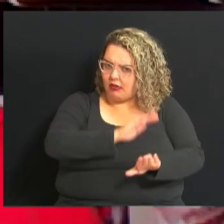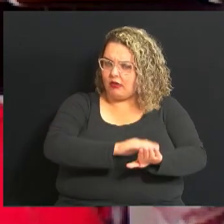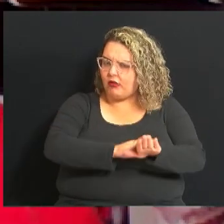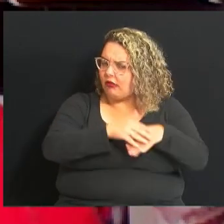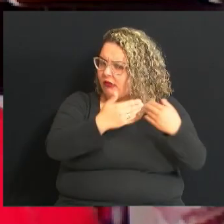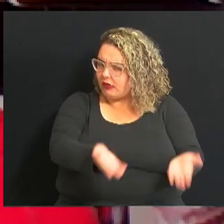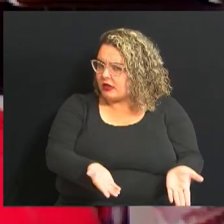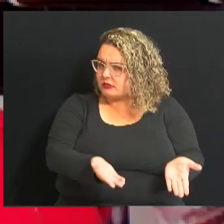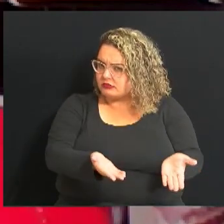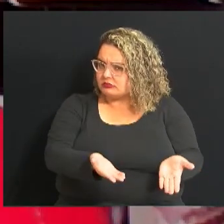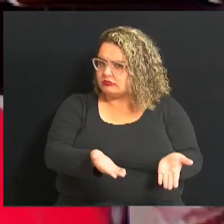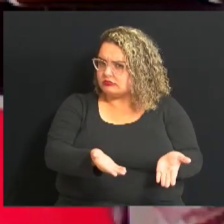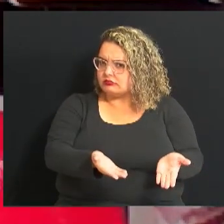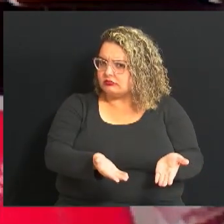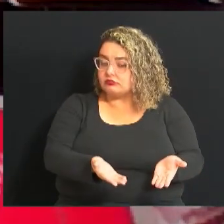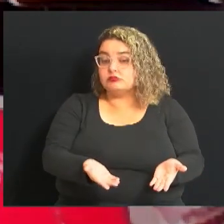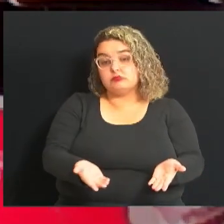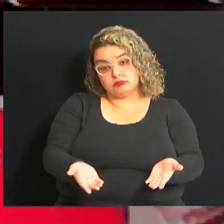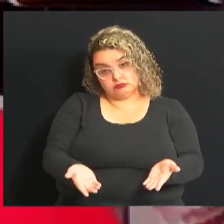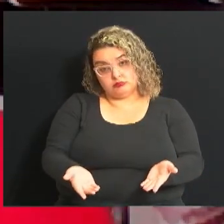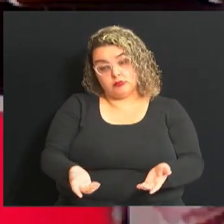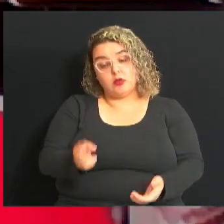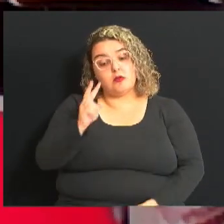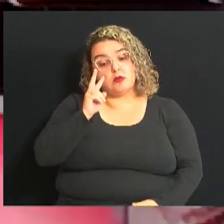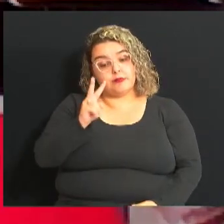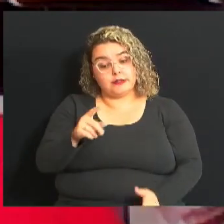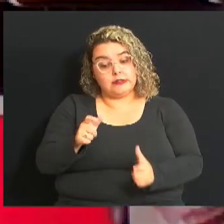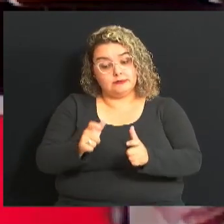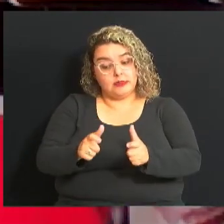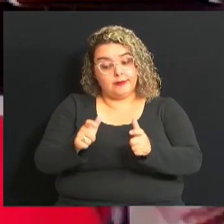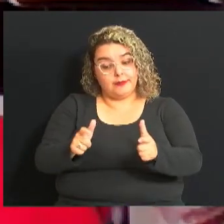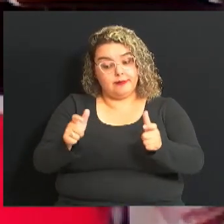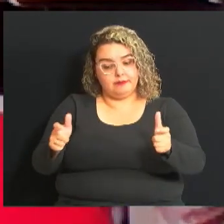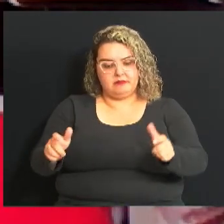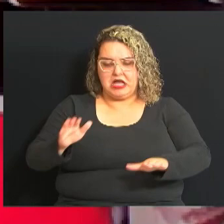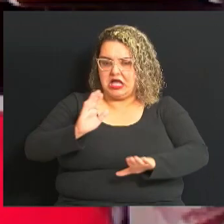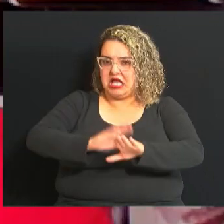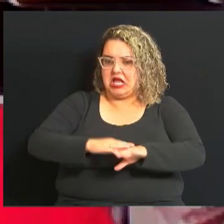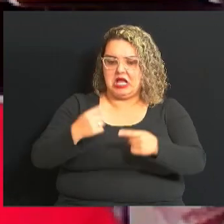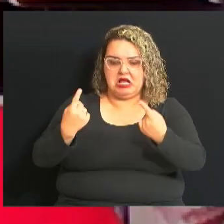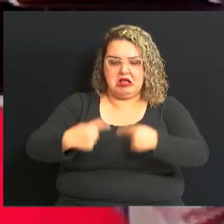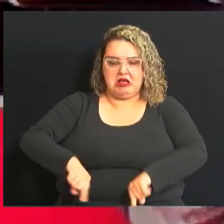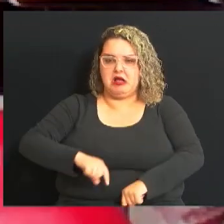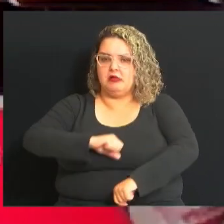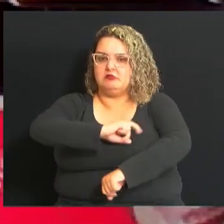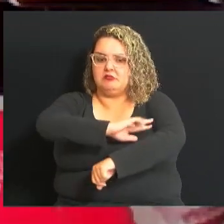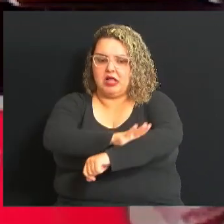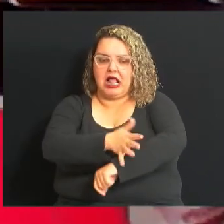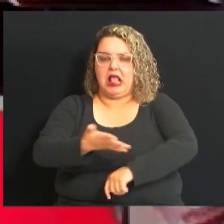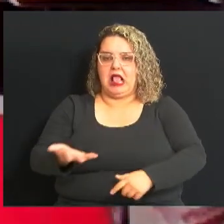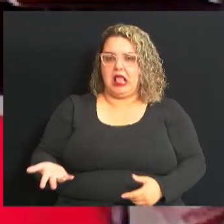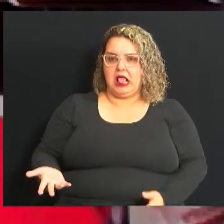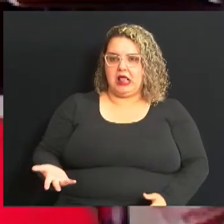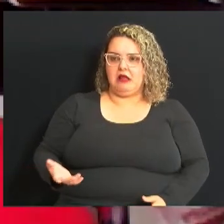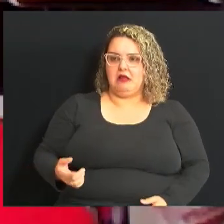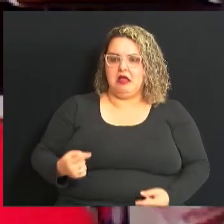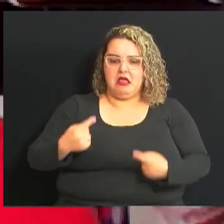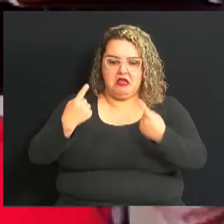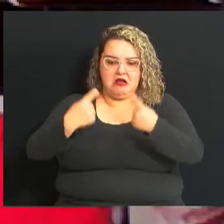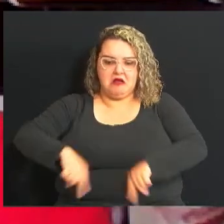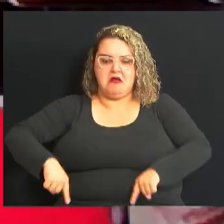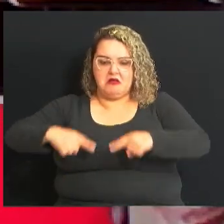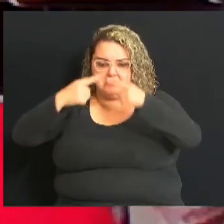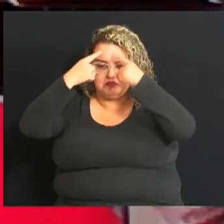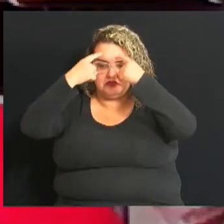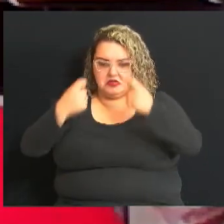pelos quais nós vimos crescer atos racistas, atos de violência contra